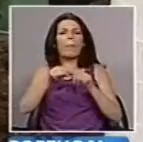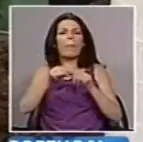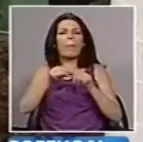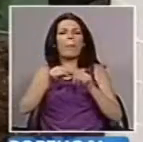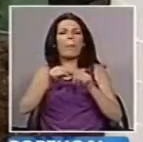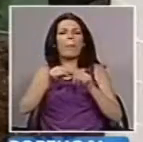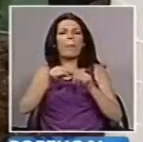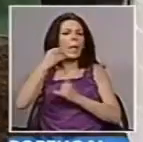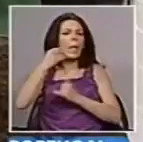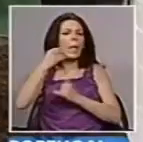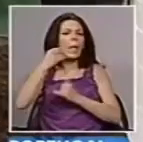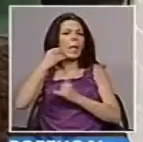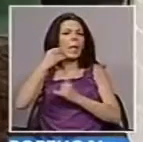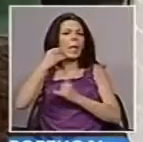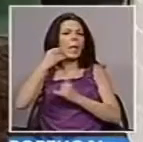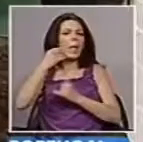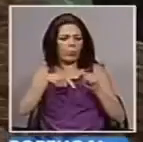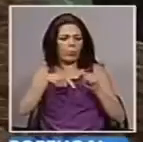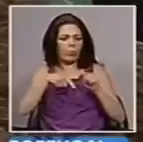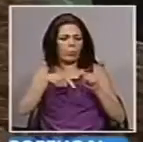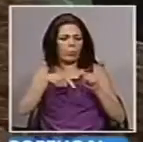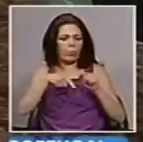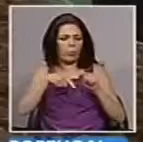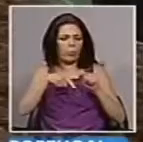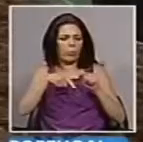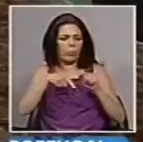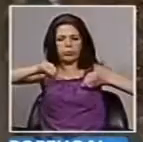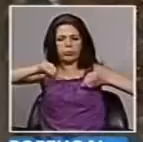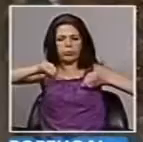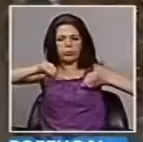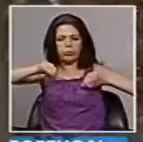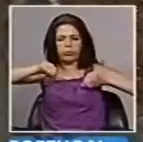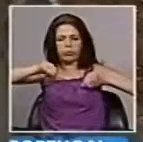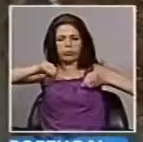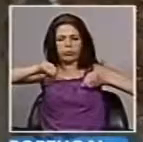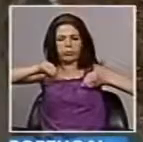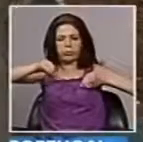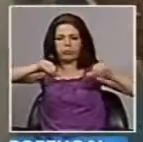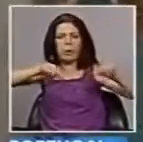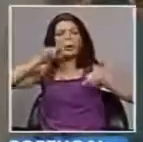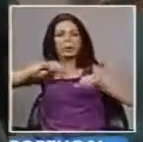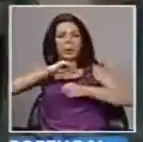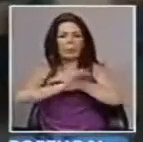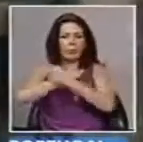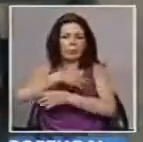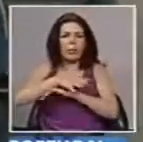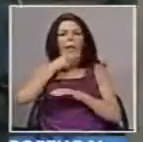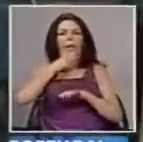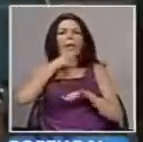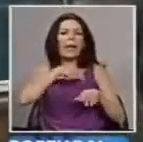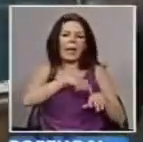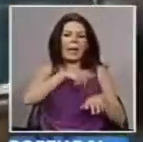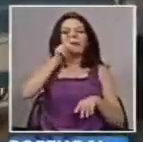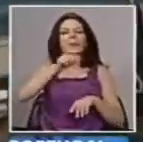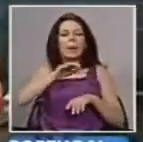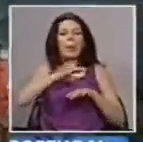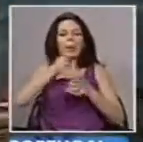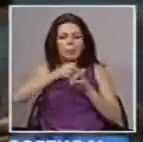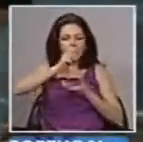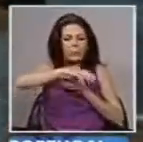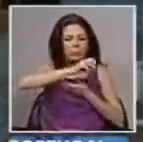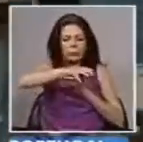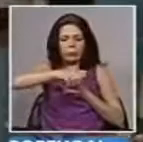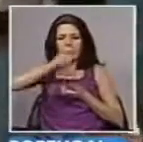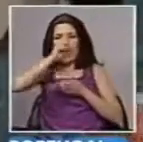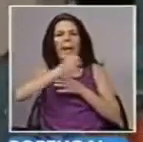é mecânico, é automático, mas também o sistema em que misturam a terra e até a forma como semeiam